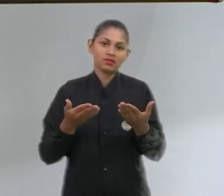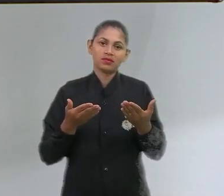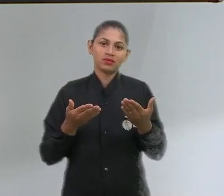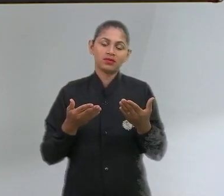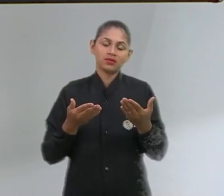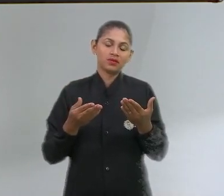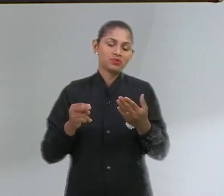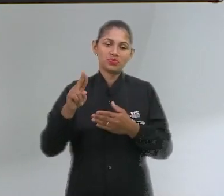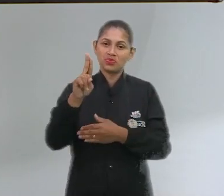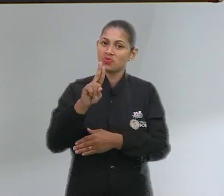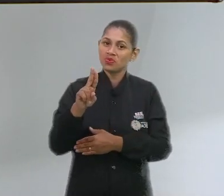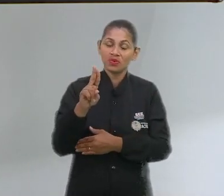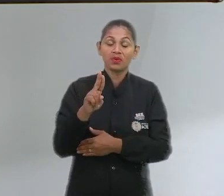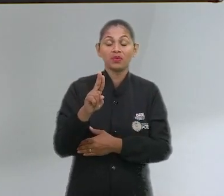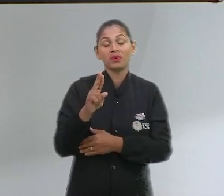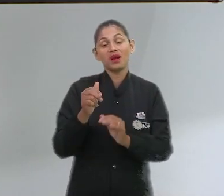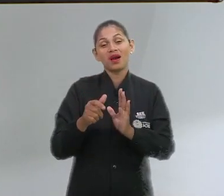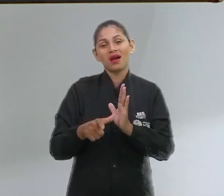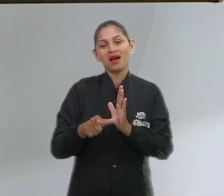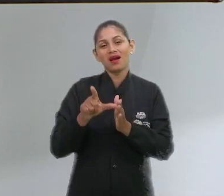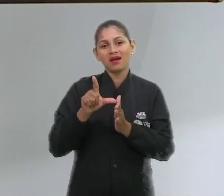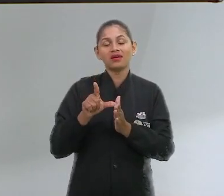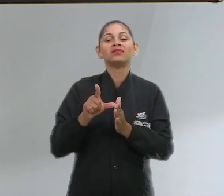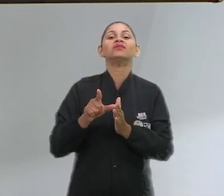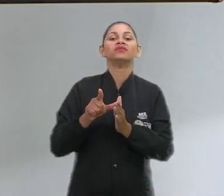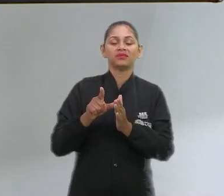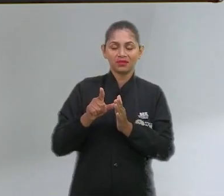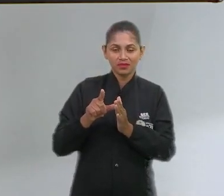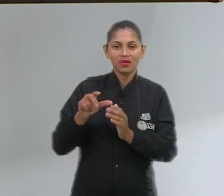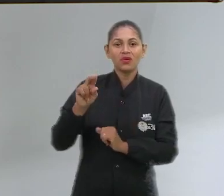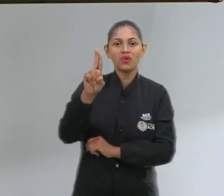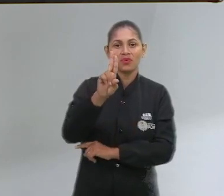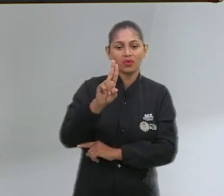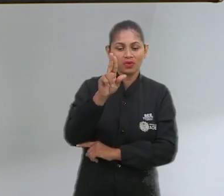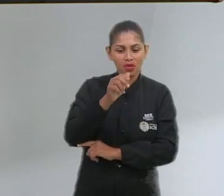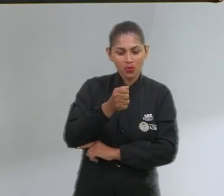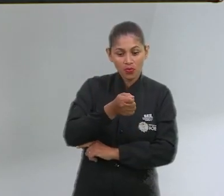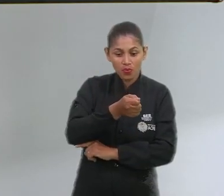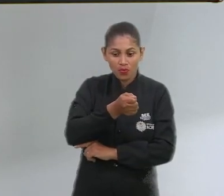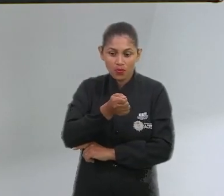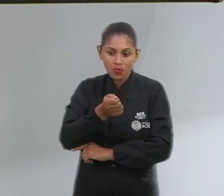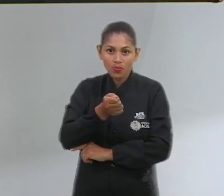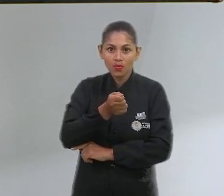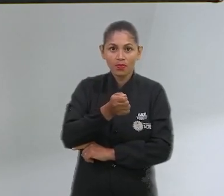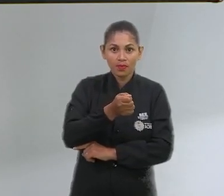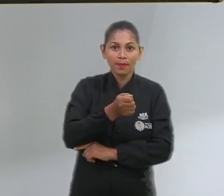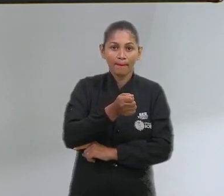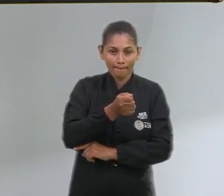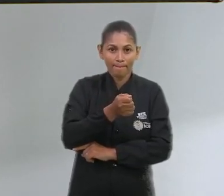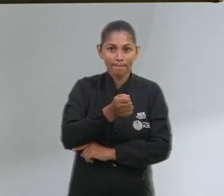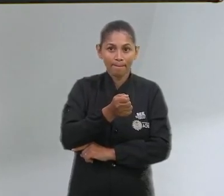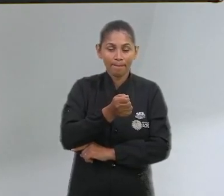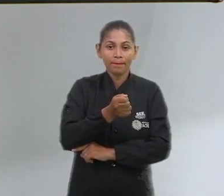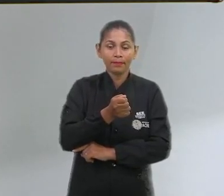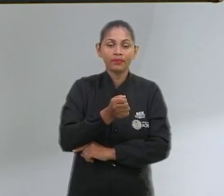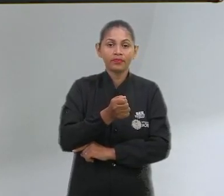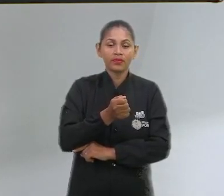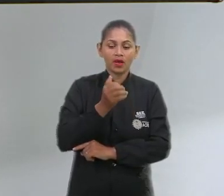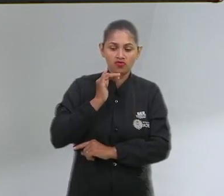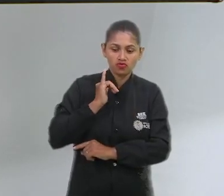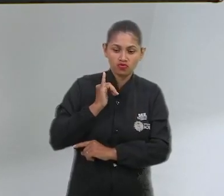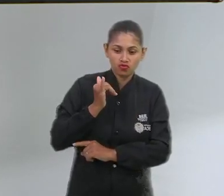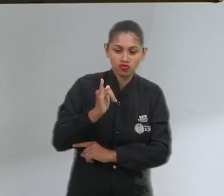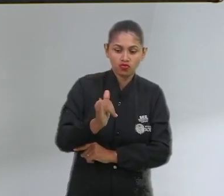usávamos o infravermelho, é aquele mesmo infravermelho da tecnologia dos celulares de antigamente. Então, através do comprimento de onda,